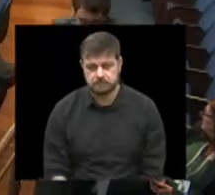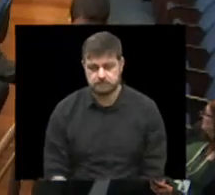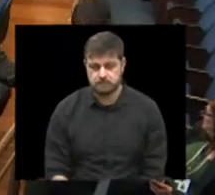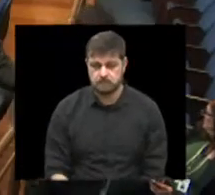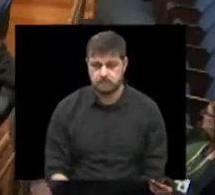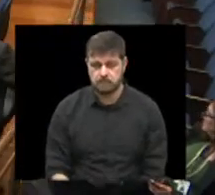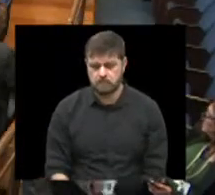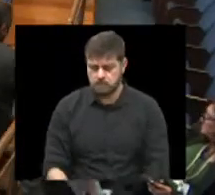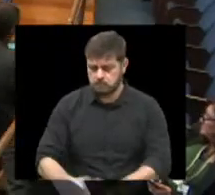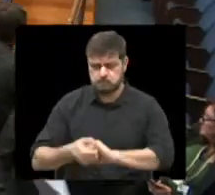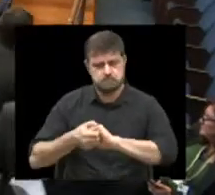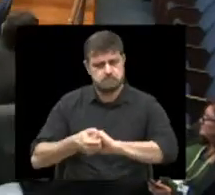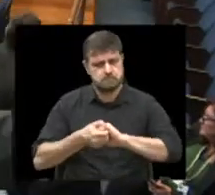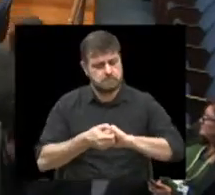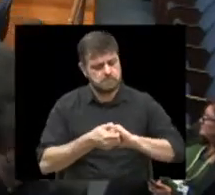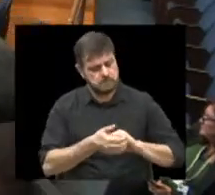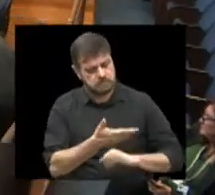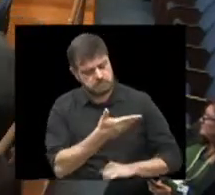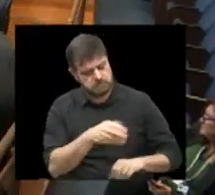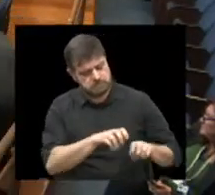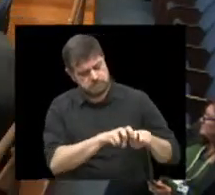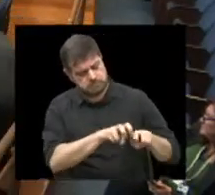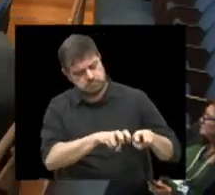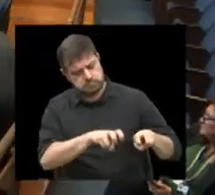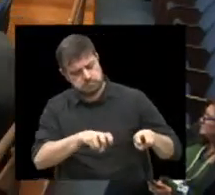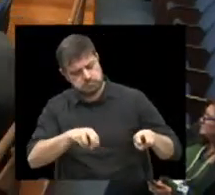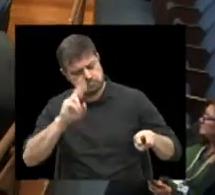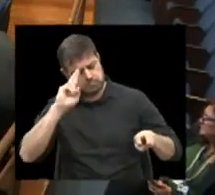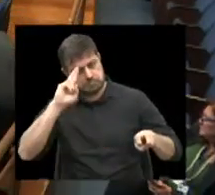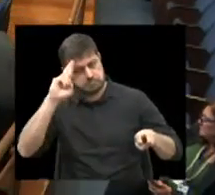Quero aqui cumprimentar a mesa,